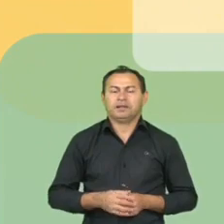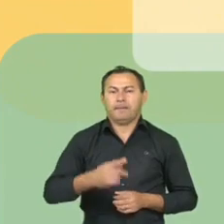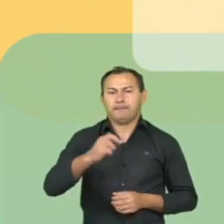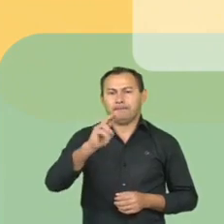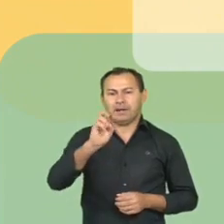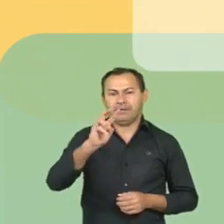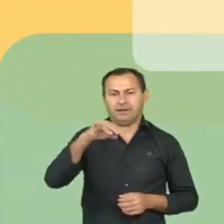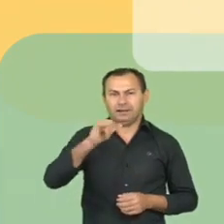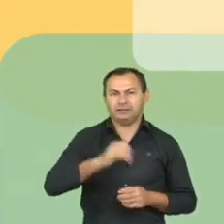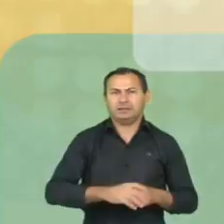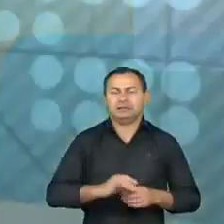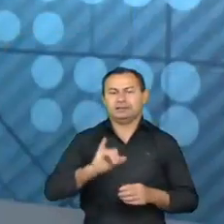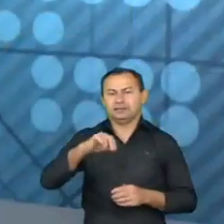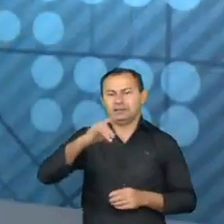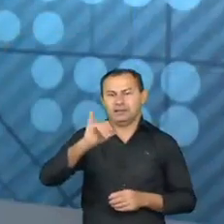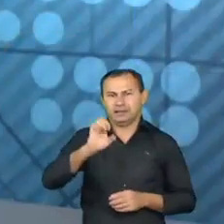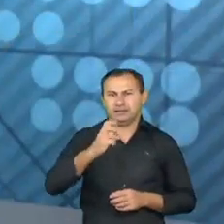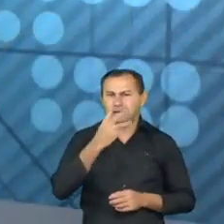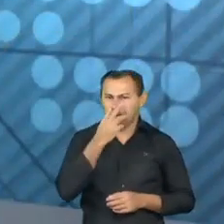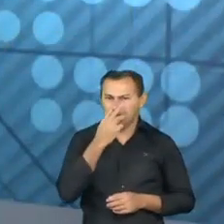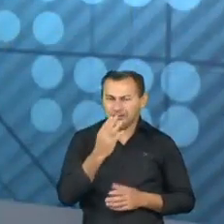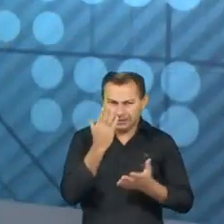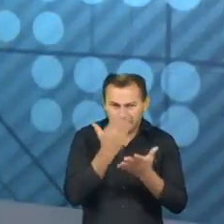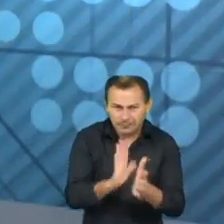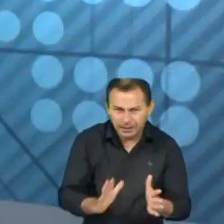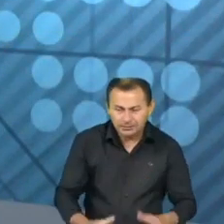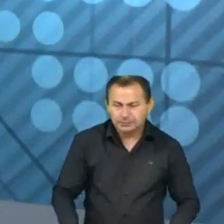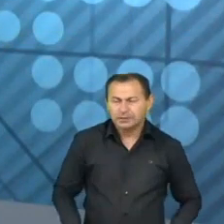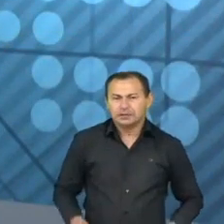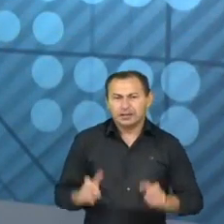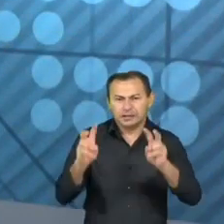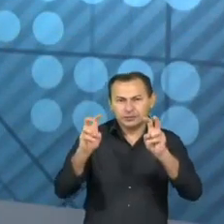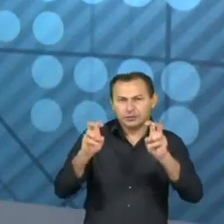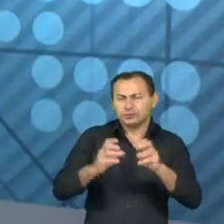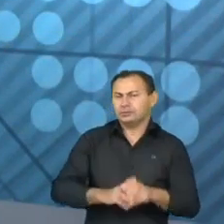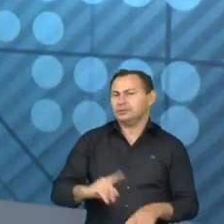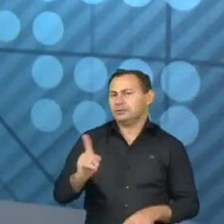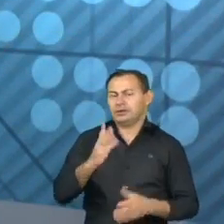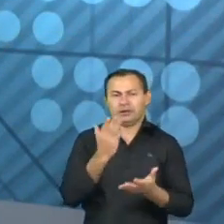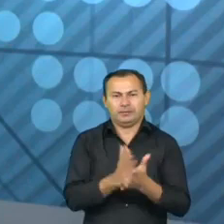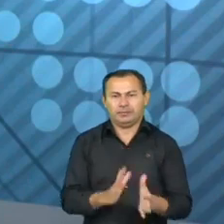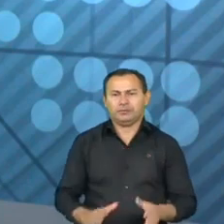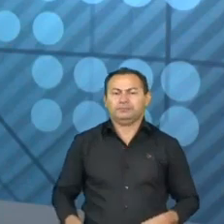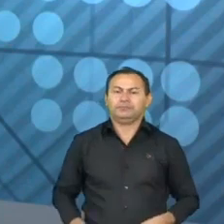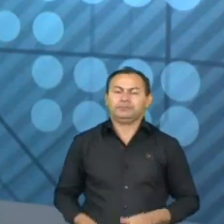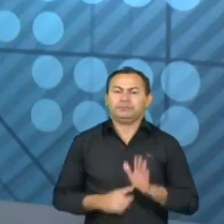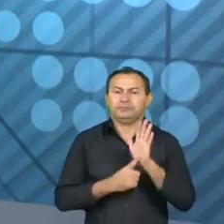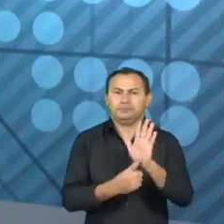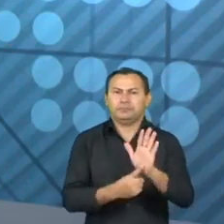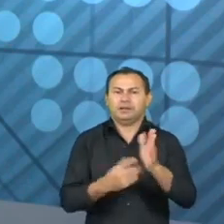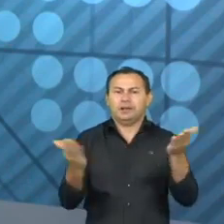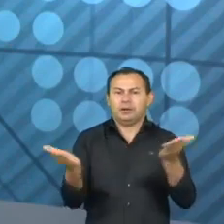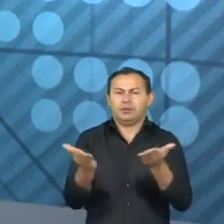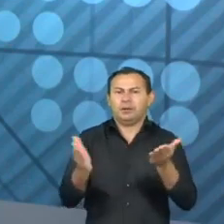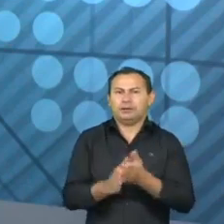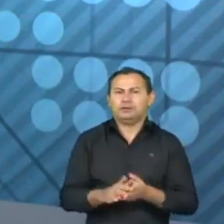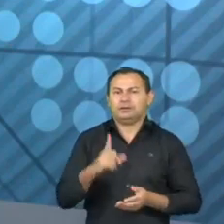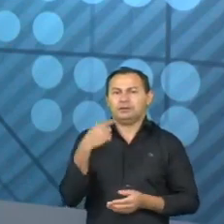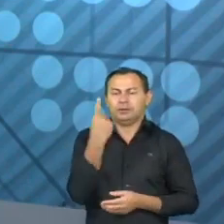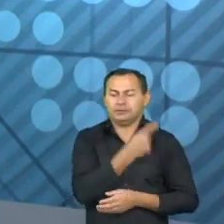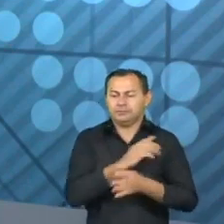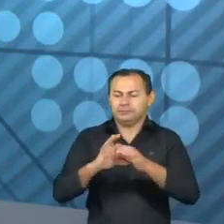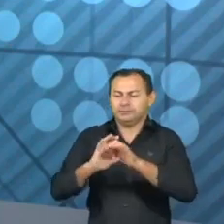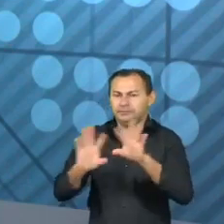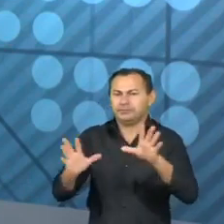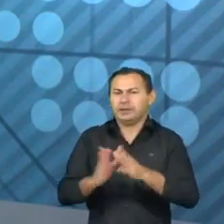Prevalência e incidência, você achou que tinha acabado esse assunto? Não. Eu vou trazer agora, para a gente deixar